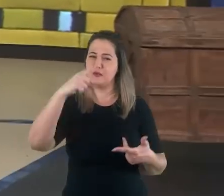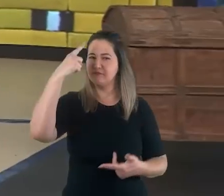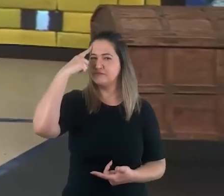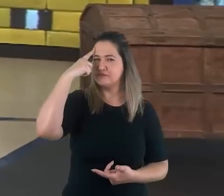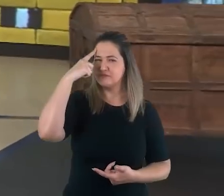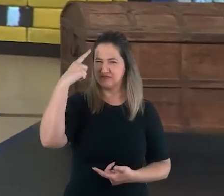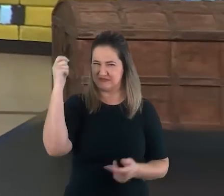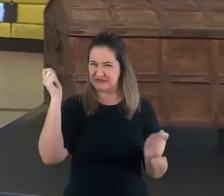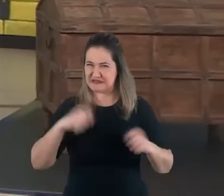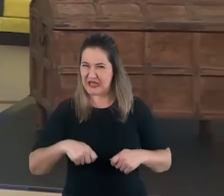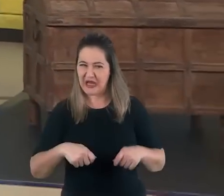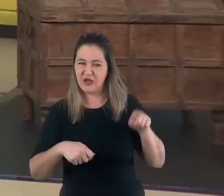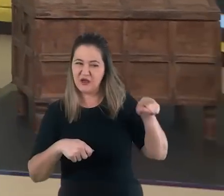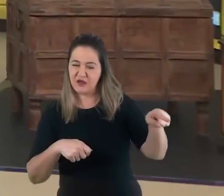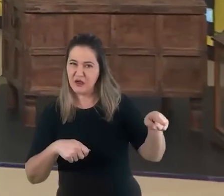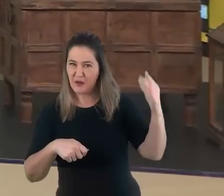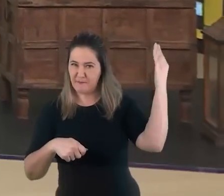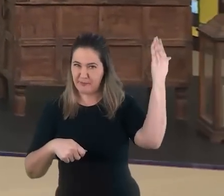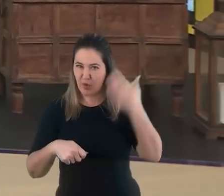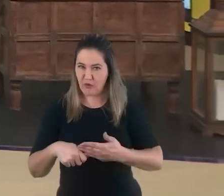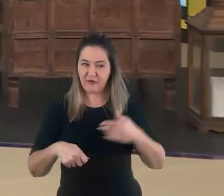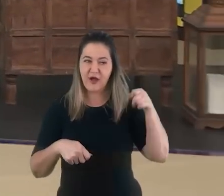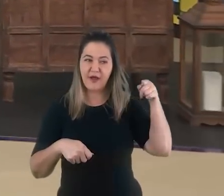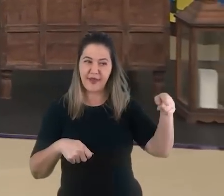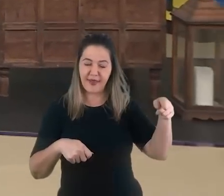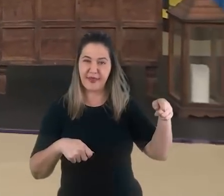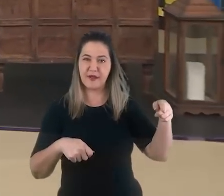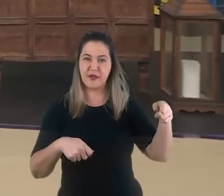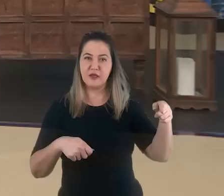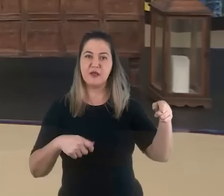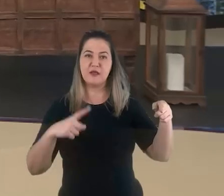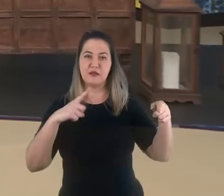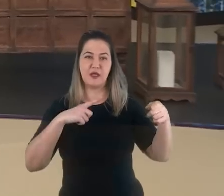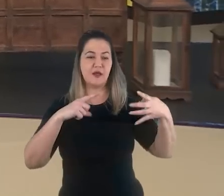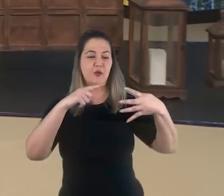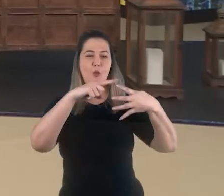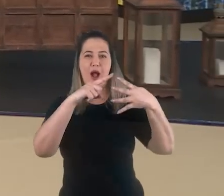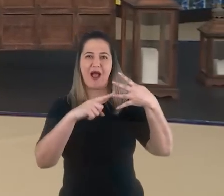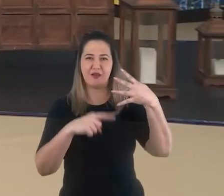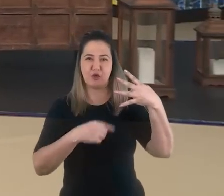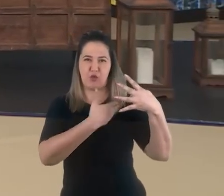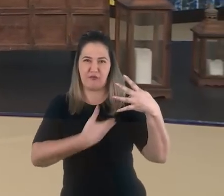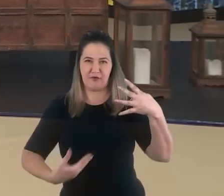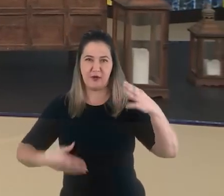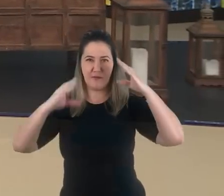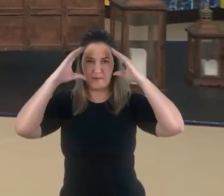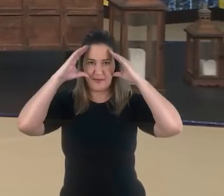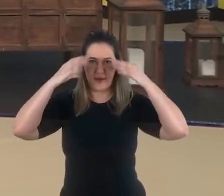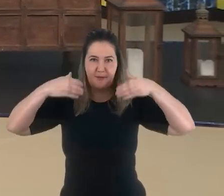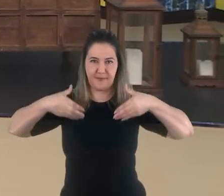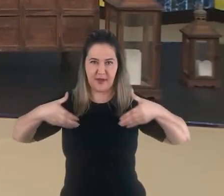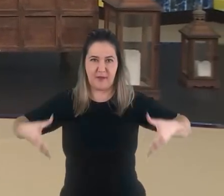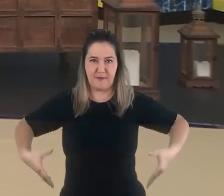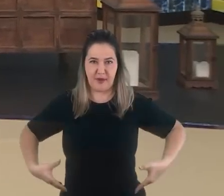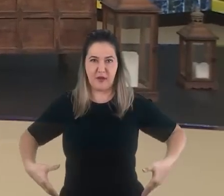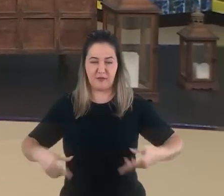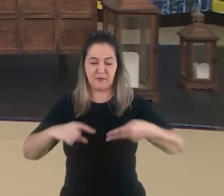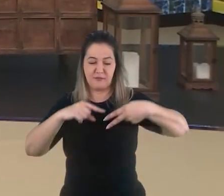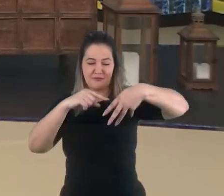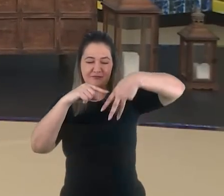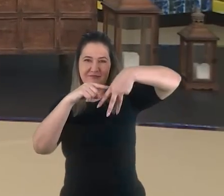é possível provar que o esquema dos 4 impérios mundiais de Daniel capítulo 2 e por extensão do capítulo